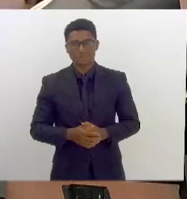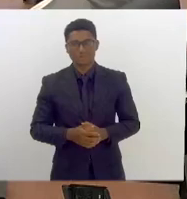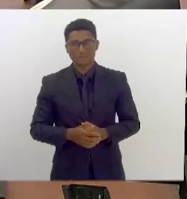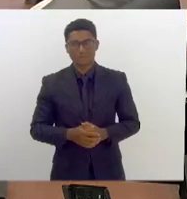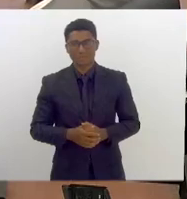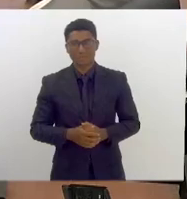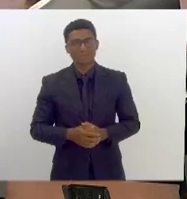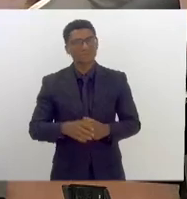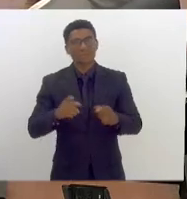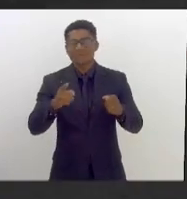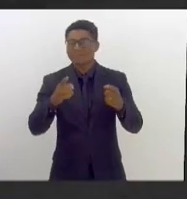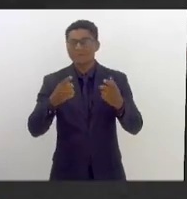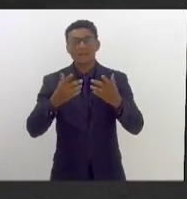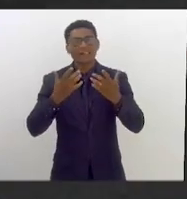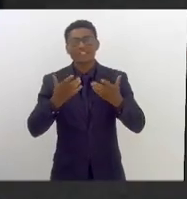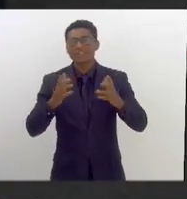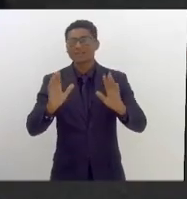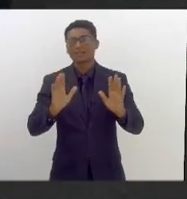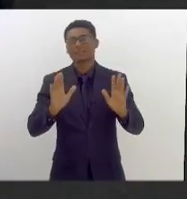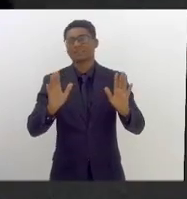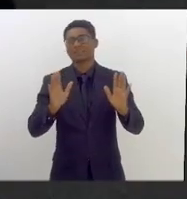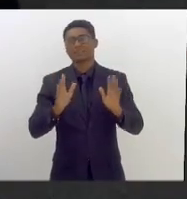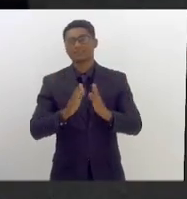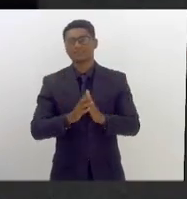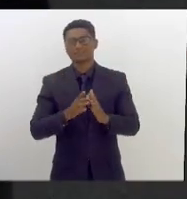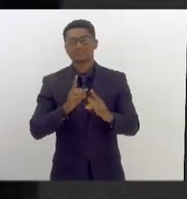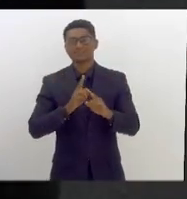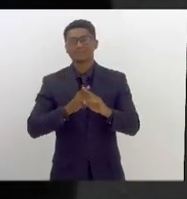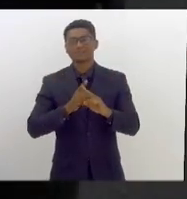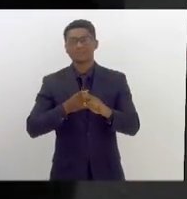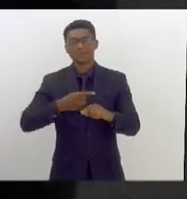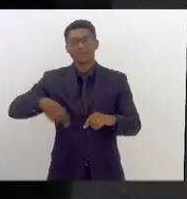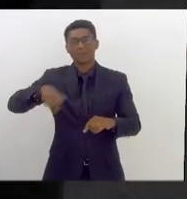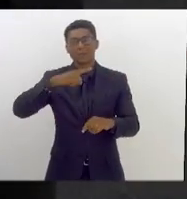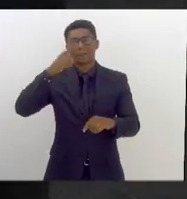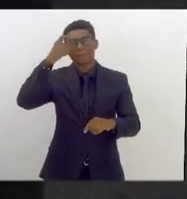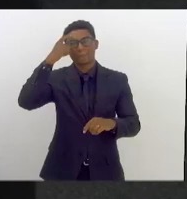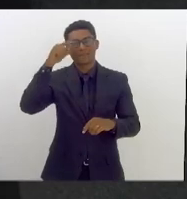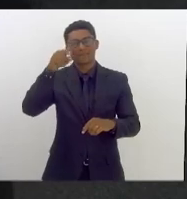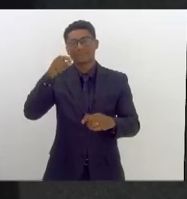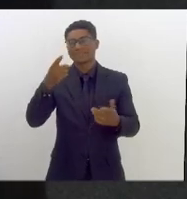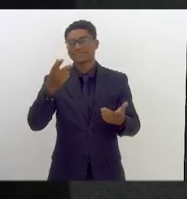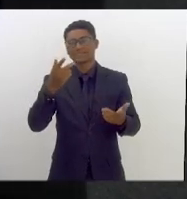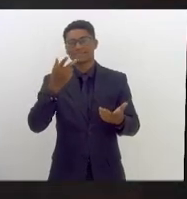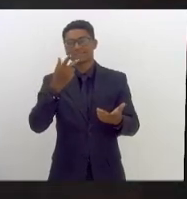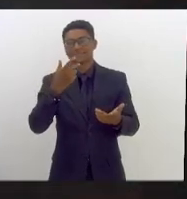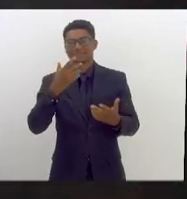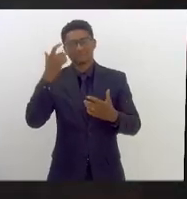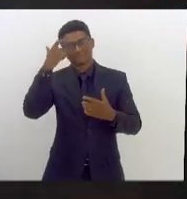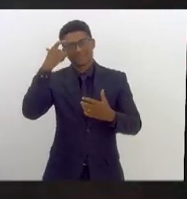Não fique aborrecido, não, é que não pode falar o que a gente pensa. Não fique aborrecido, não.